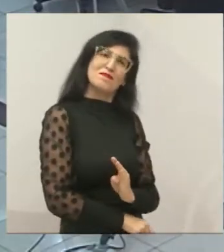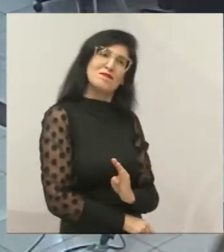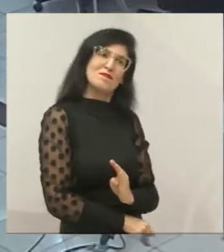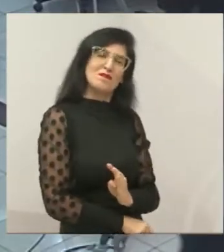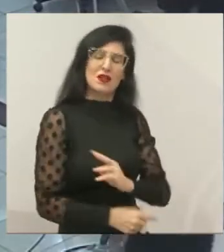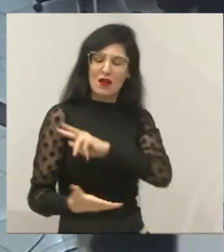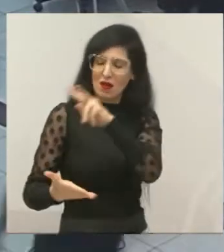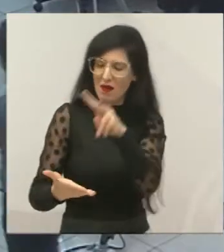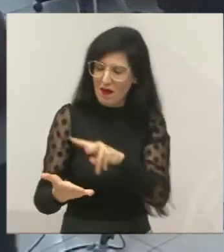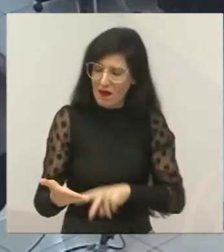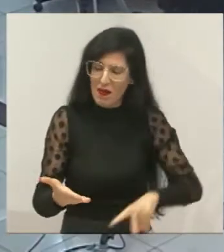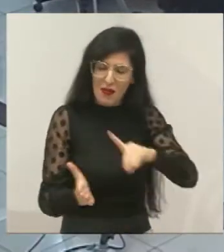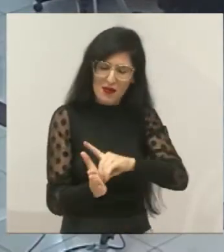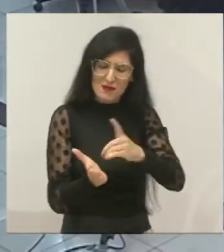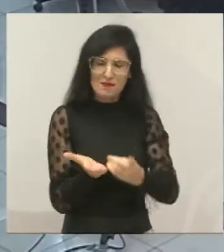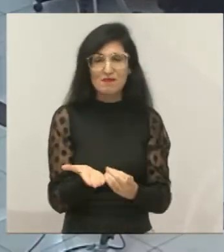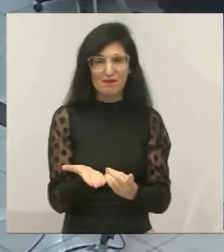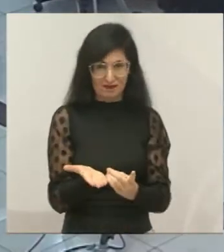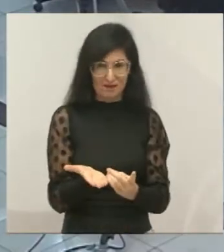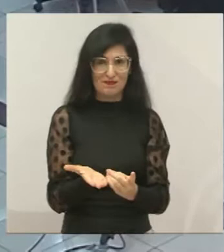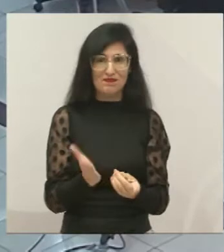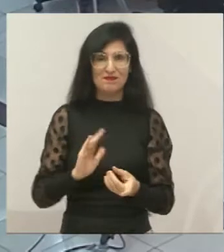fazendo a leitura de um trecho da Bíblia.